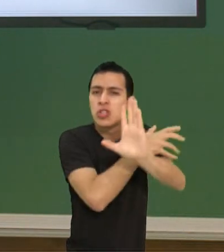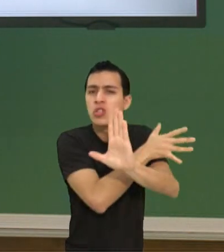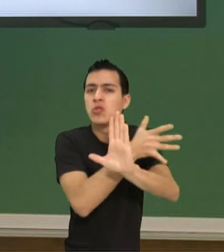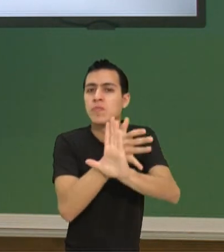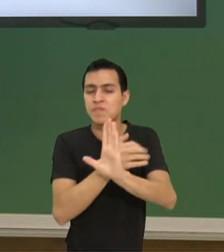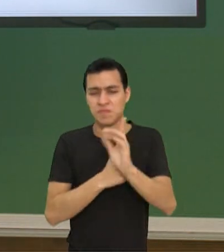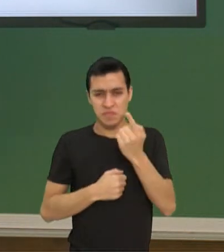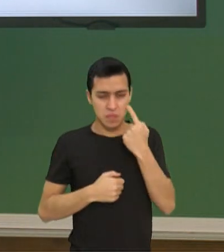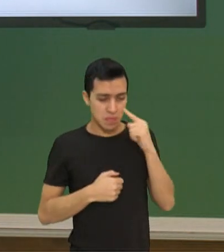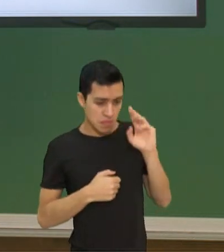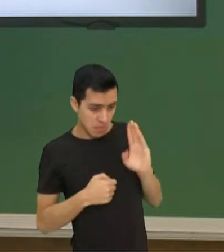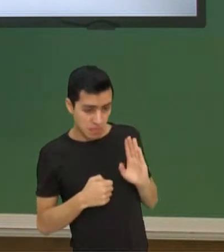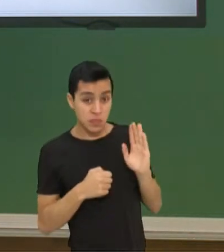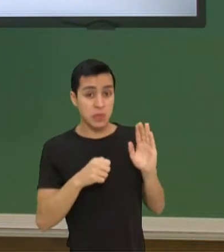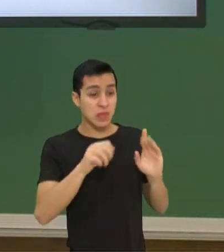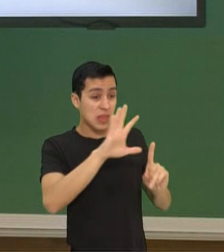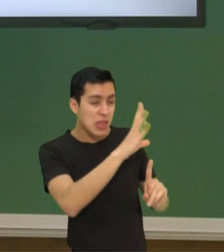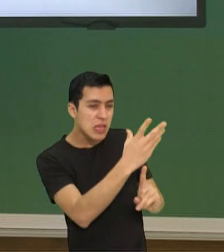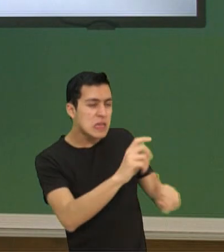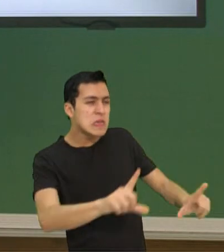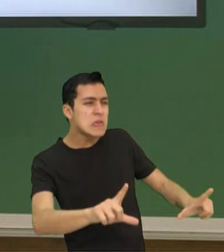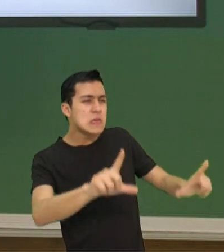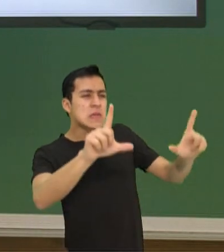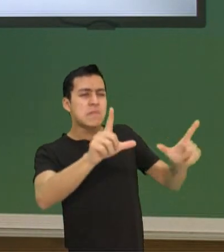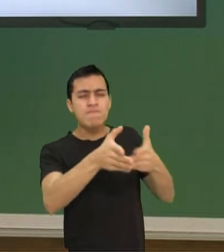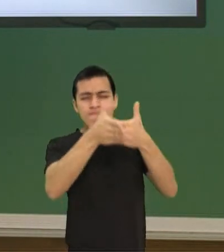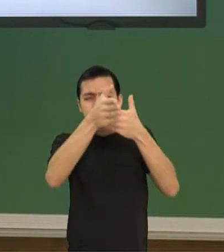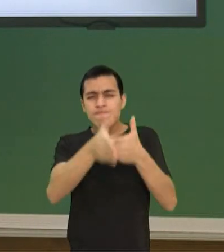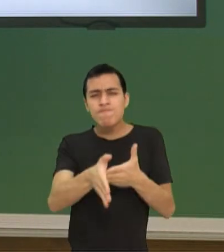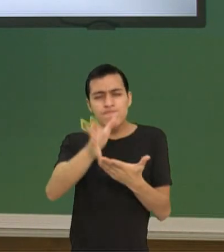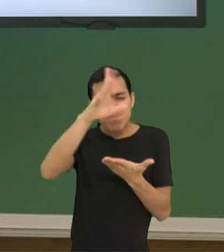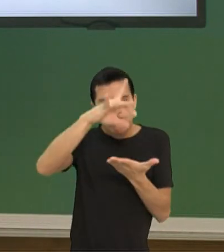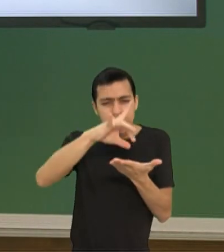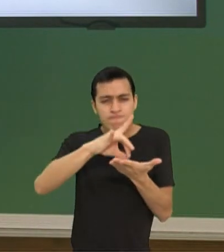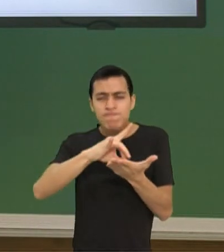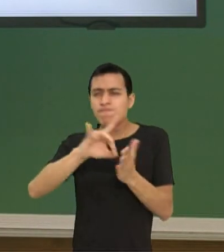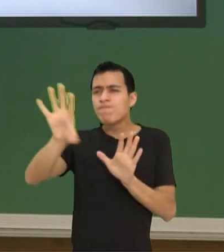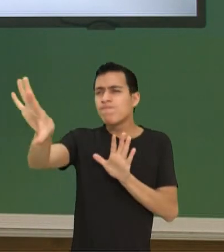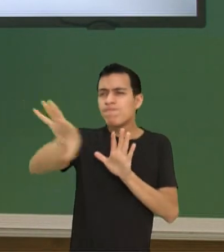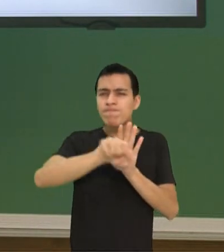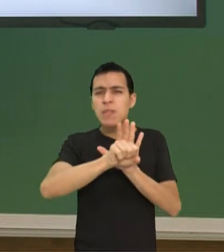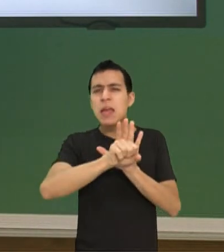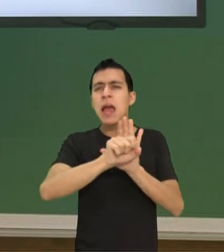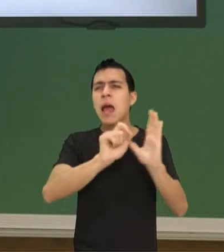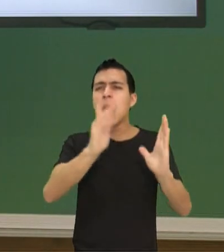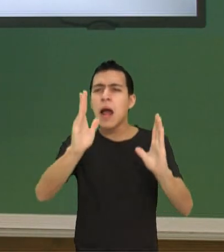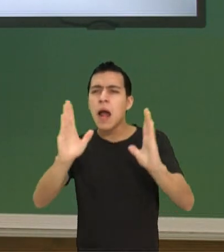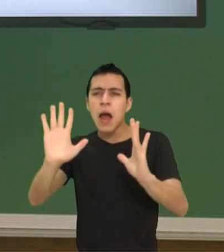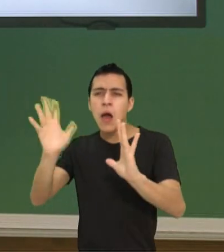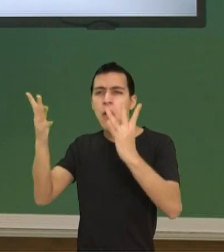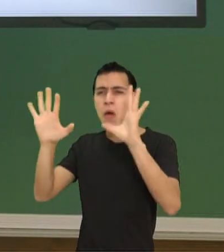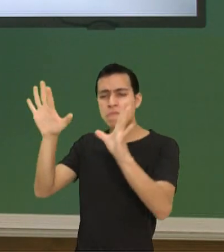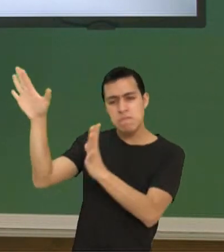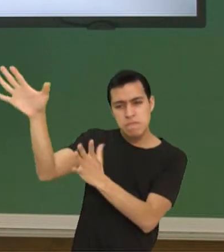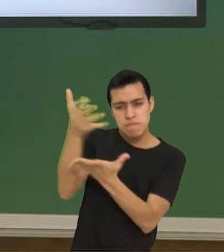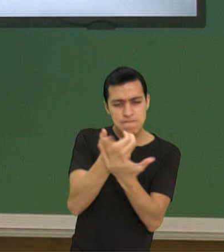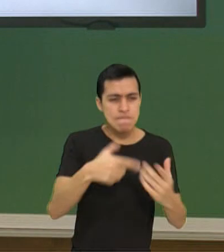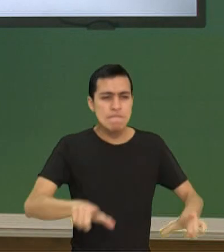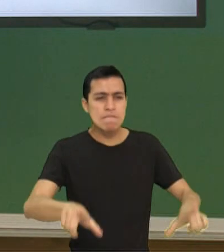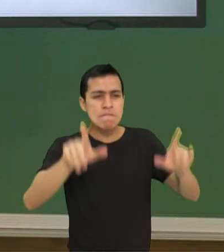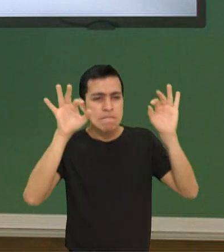ver a B? As obras são representações fidedignas, verdadeiras aos acontecimentos históricos. E